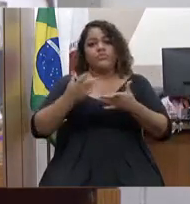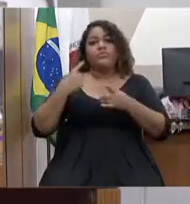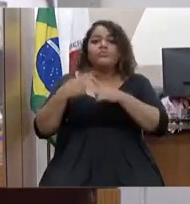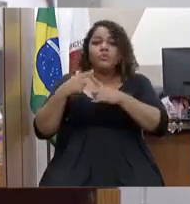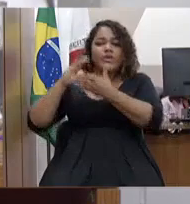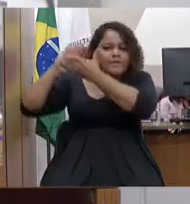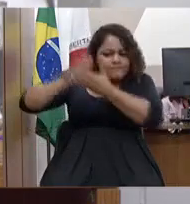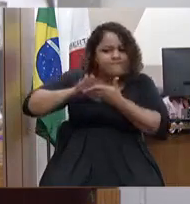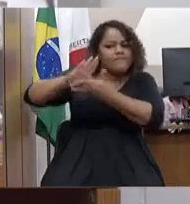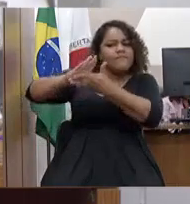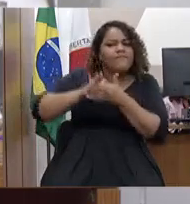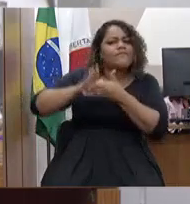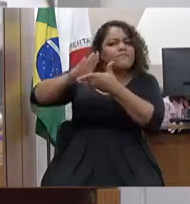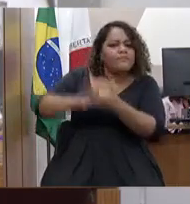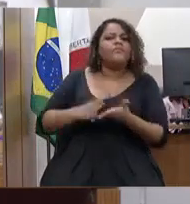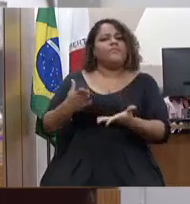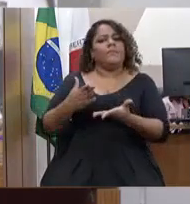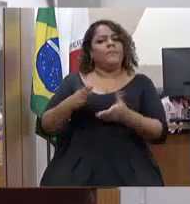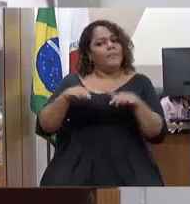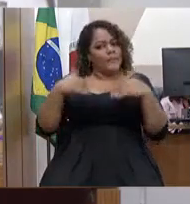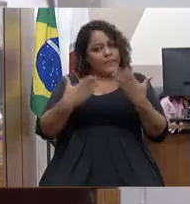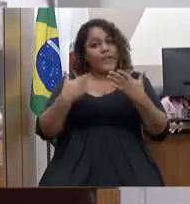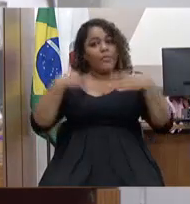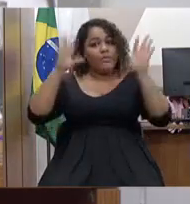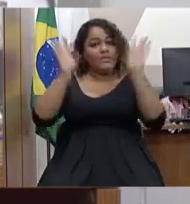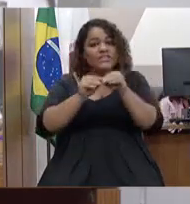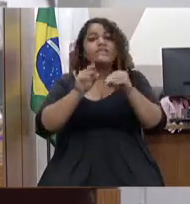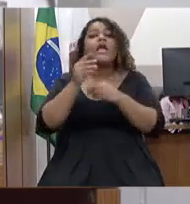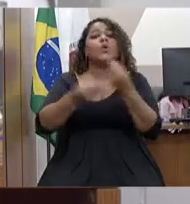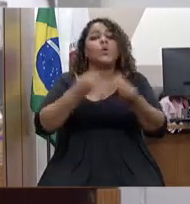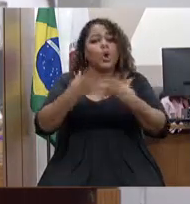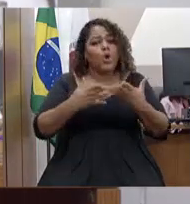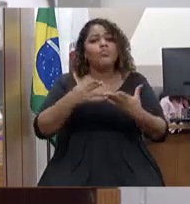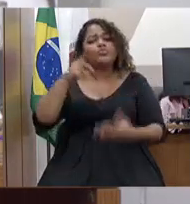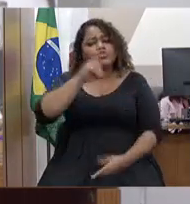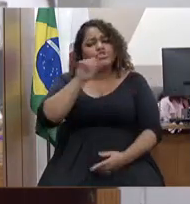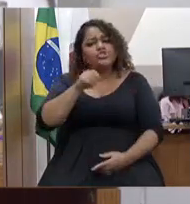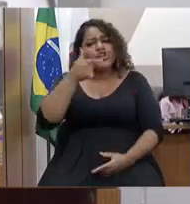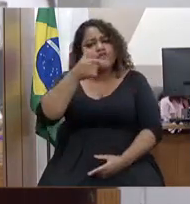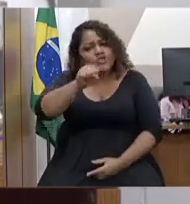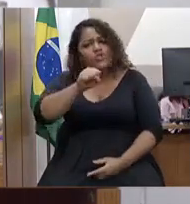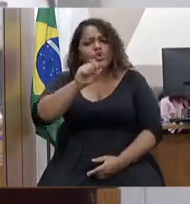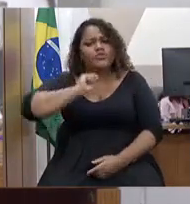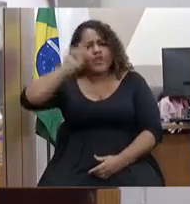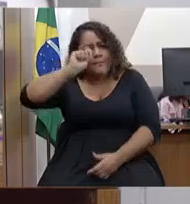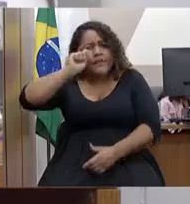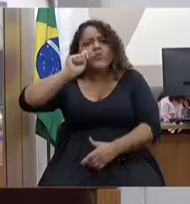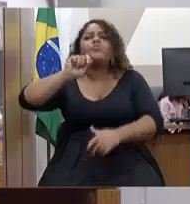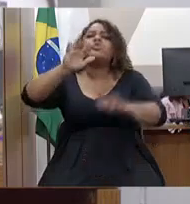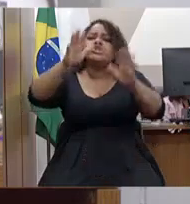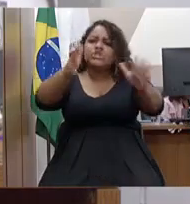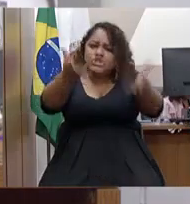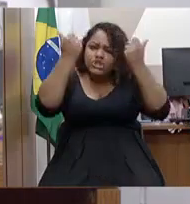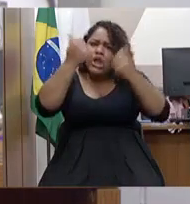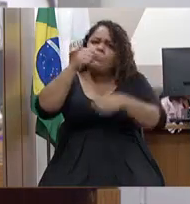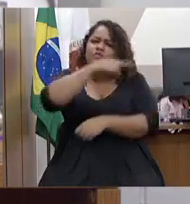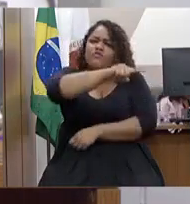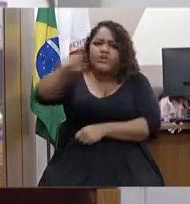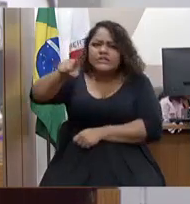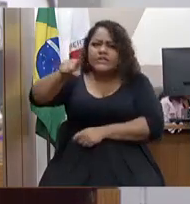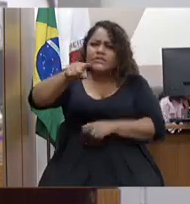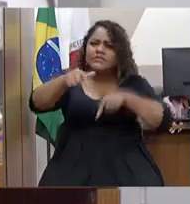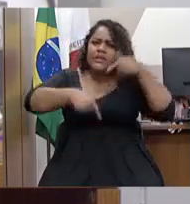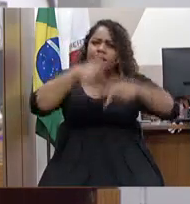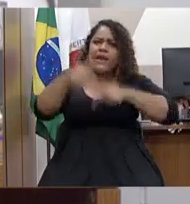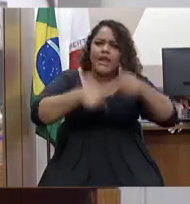companheiros e companheiros vou encerrar minha fala nesse dia 28 de Abril convocando os trabalhadores as trabalhadoras